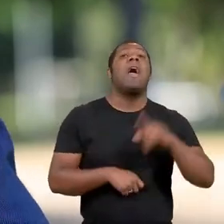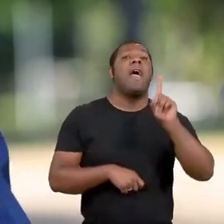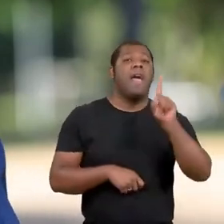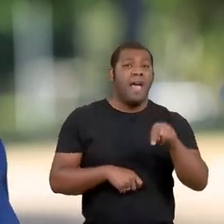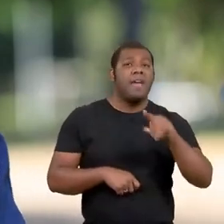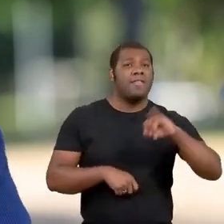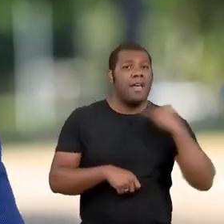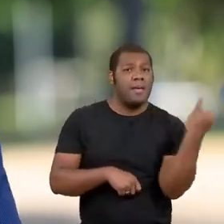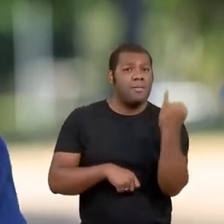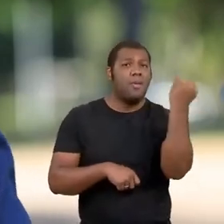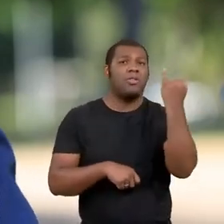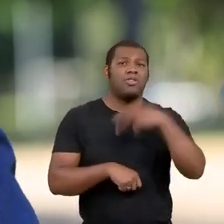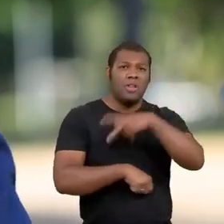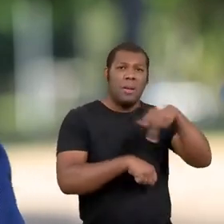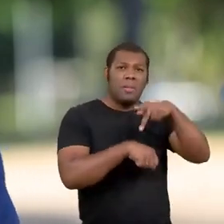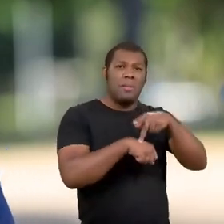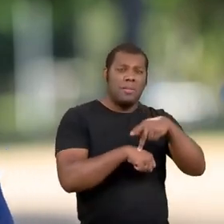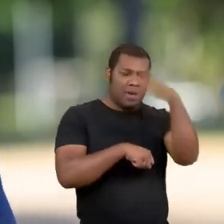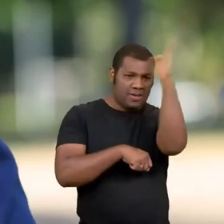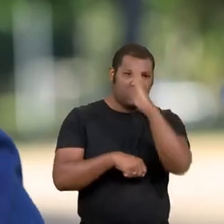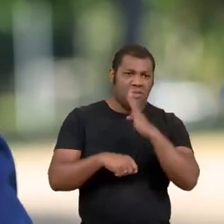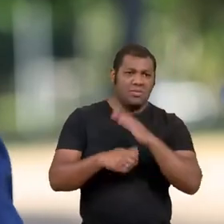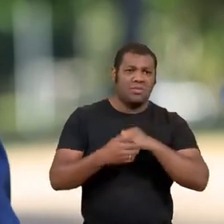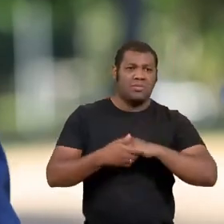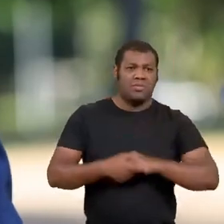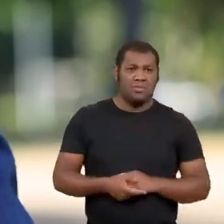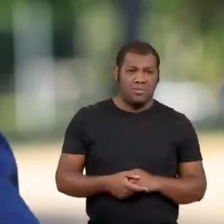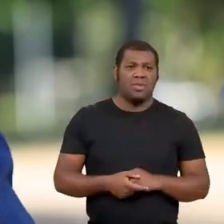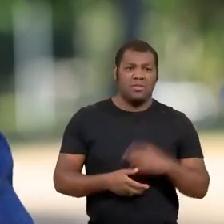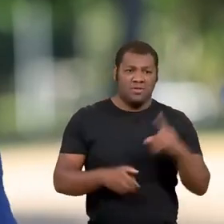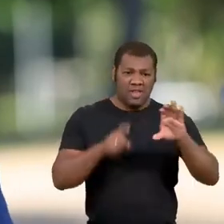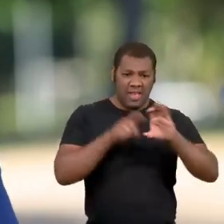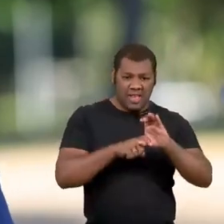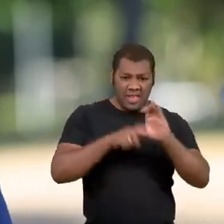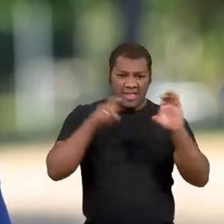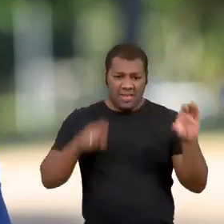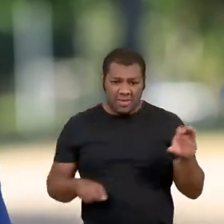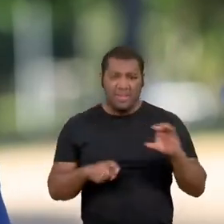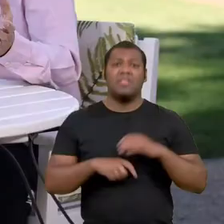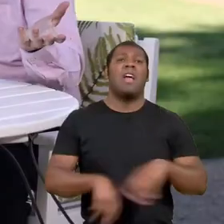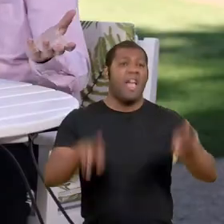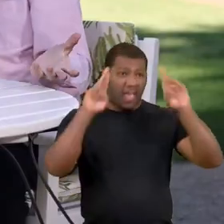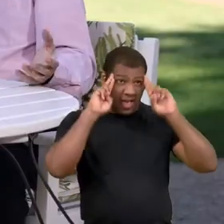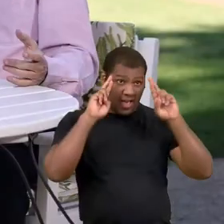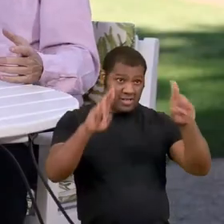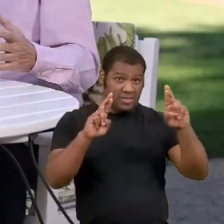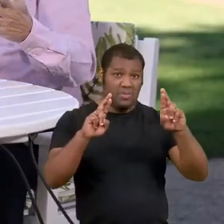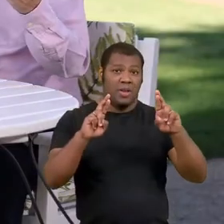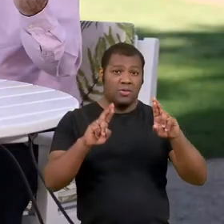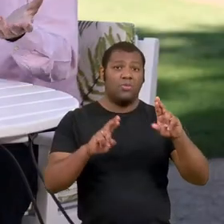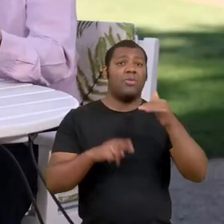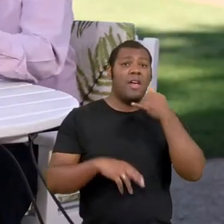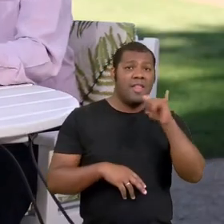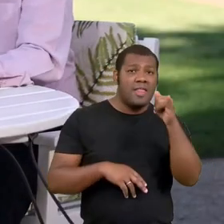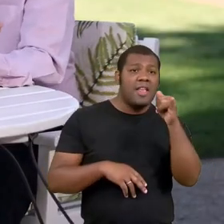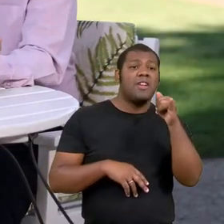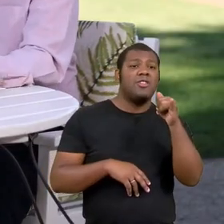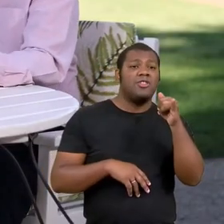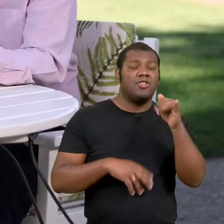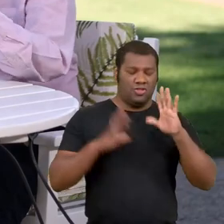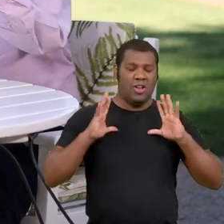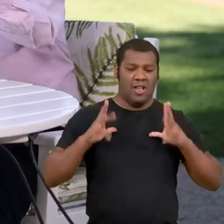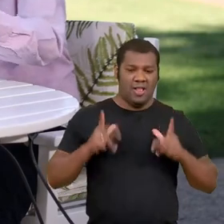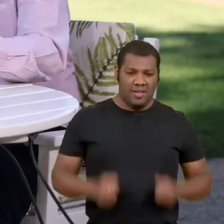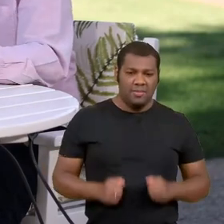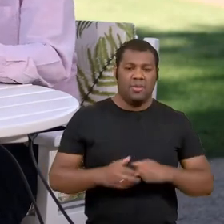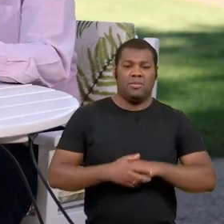se distanciar no restante do mundo no sentido de respeito à produção de energia e o combustível para mudar esse mundo muito